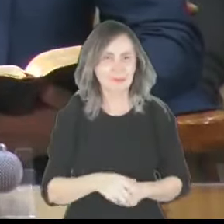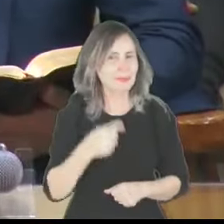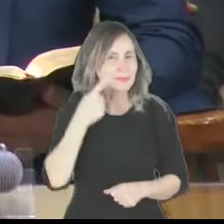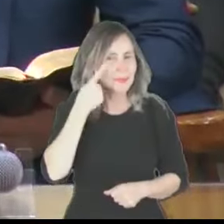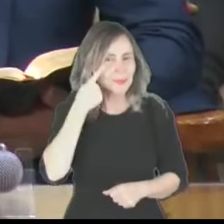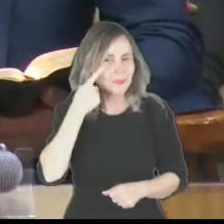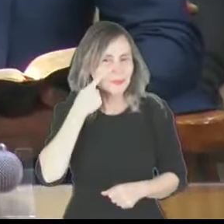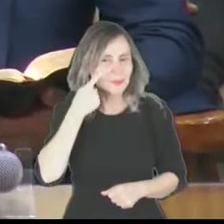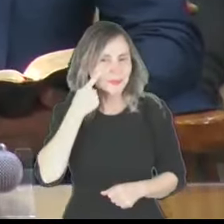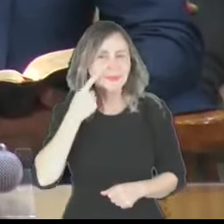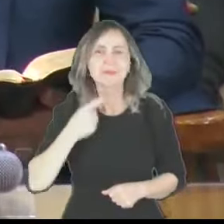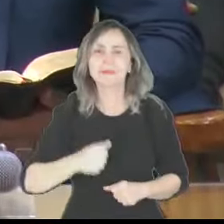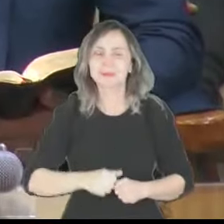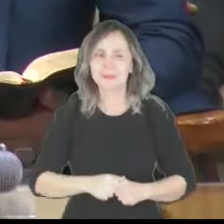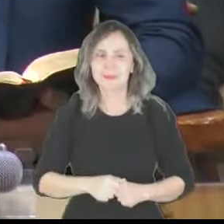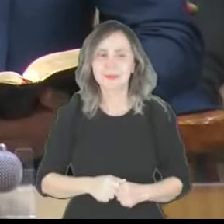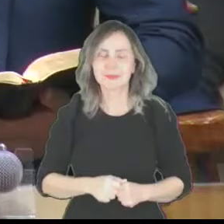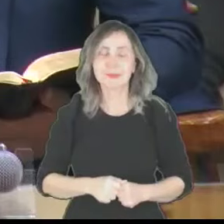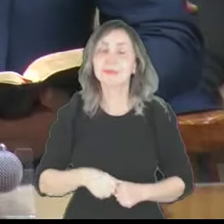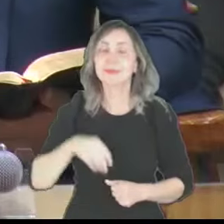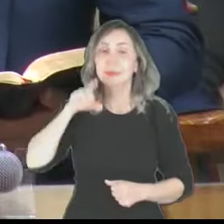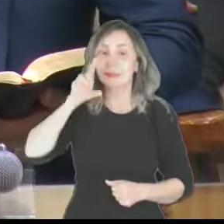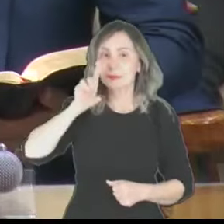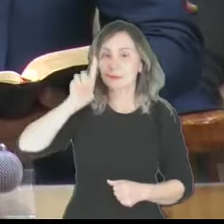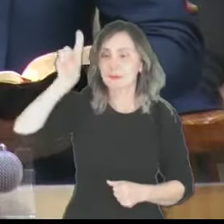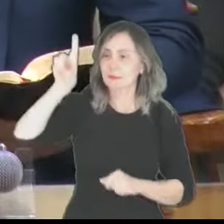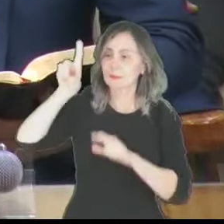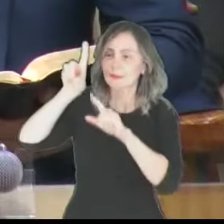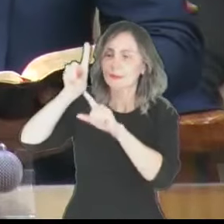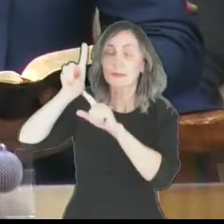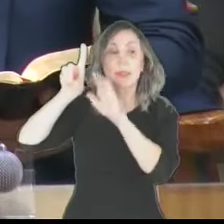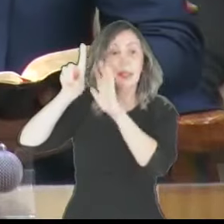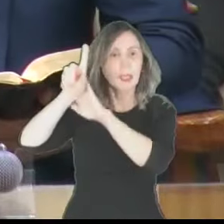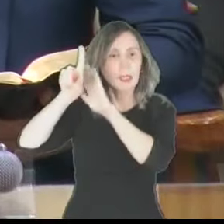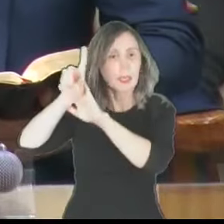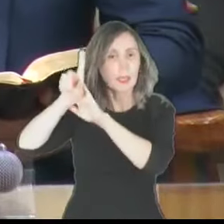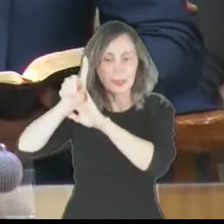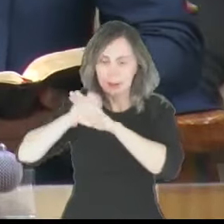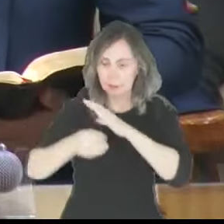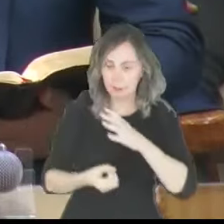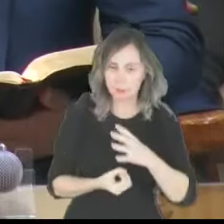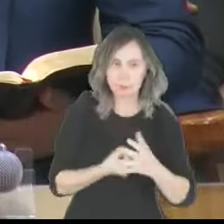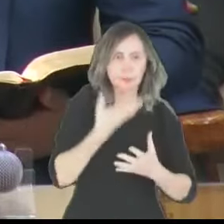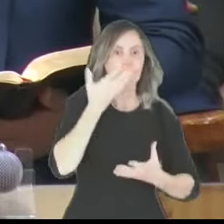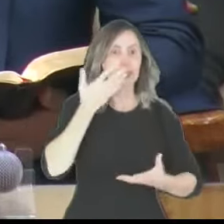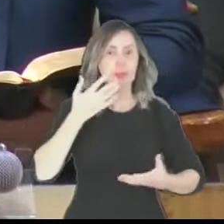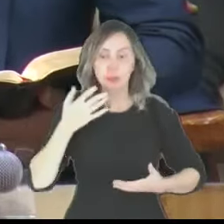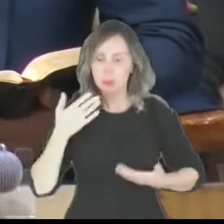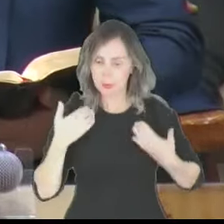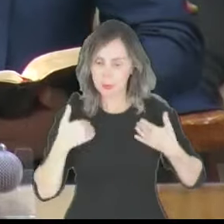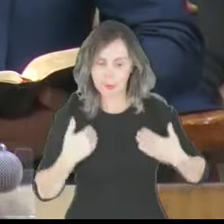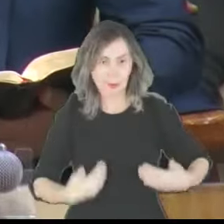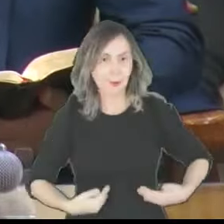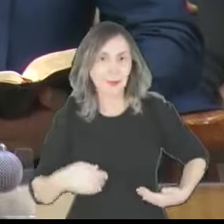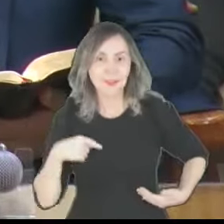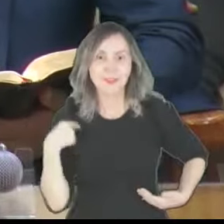que Deus é o nosso Criador. Deus é o nosso Pai.